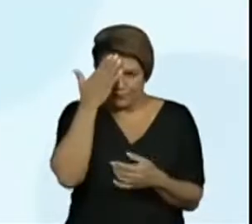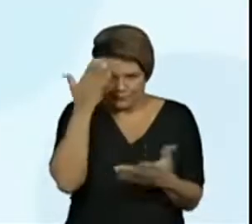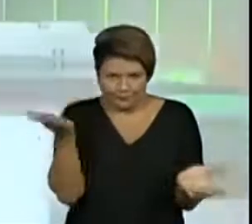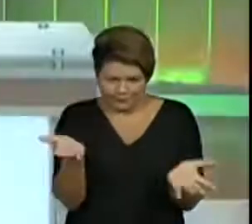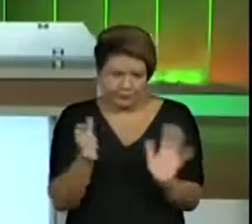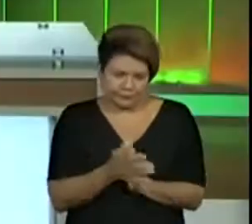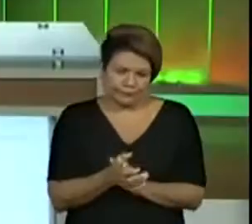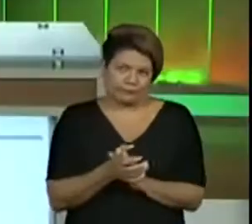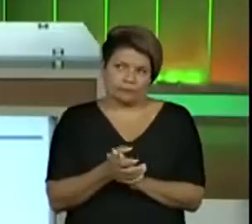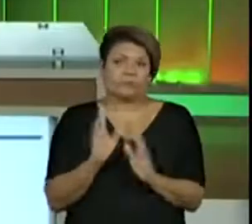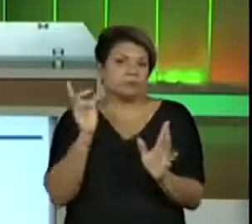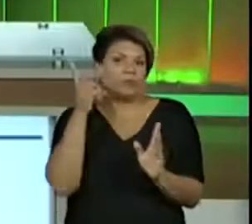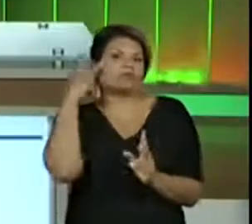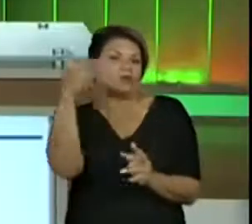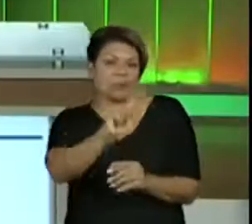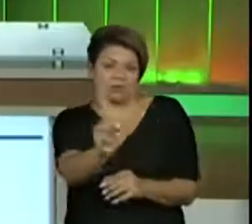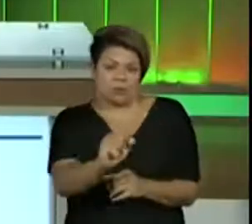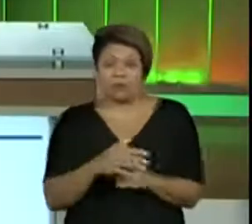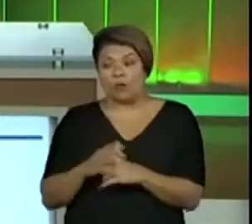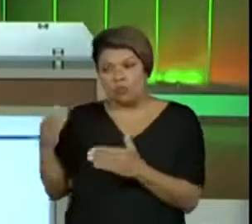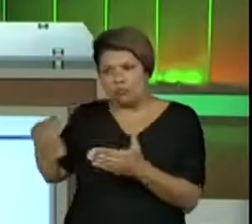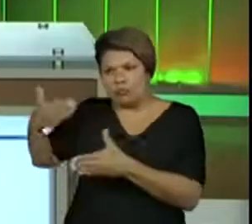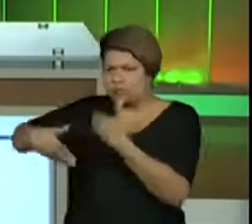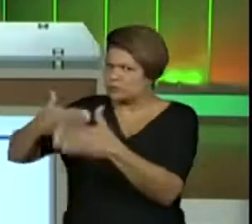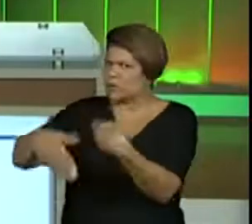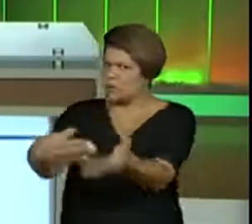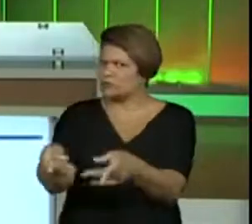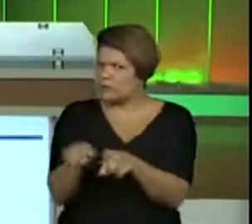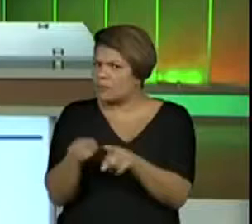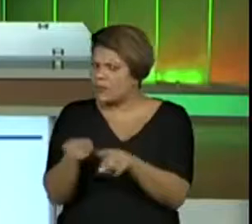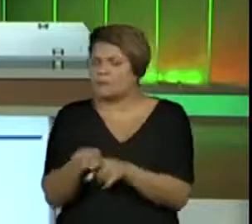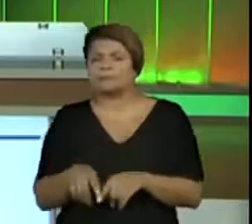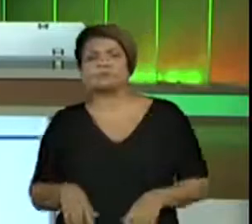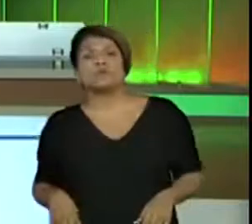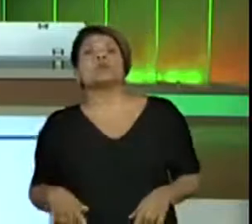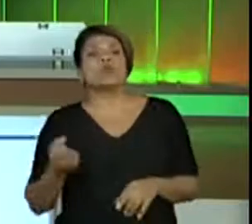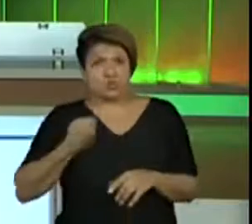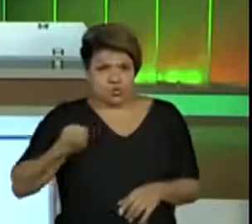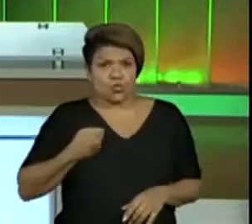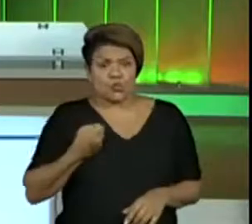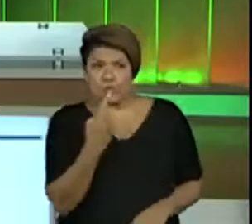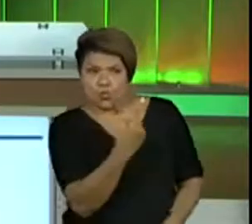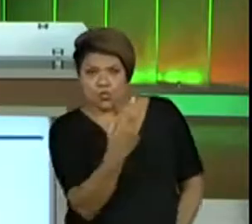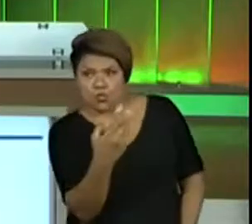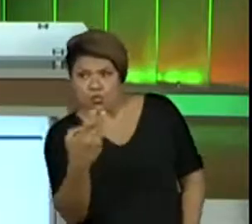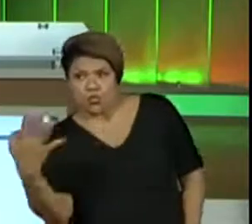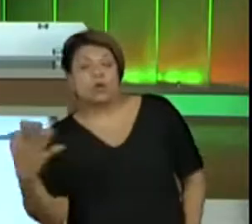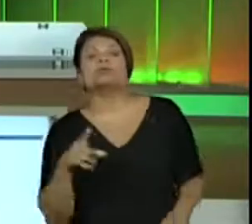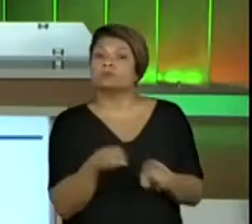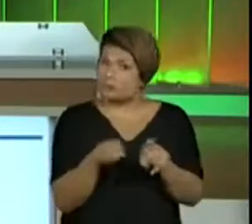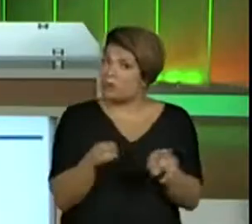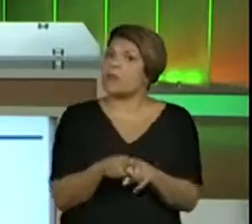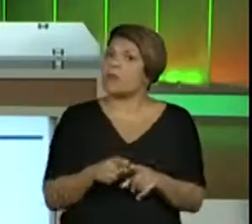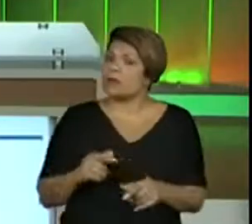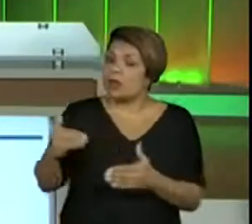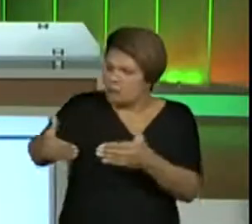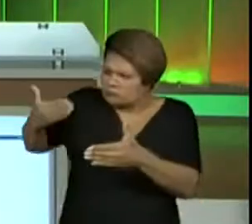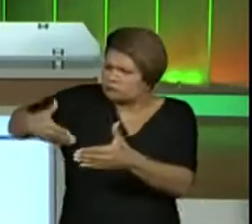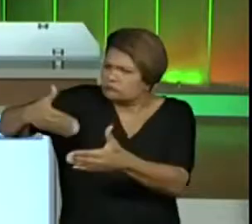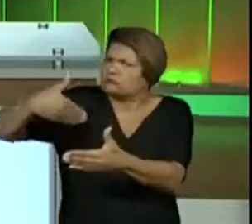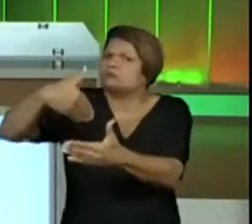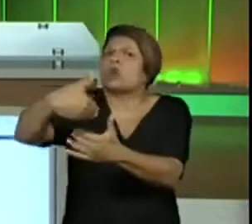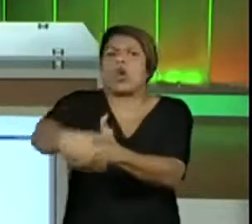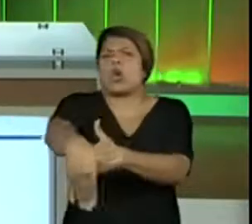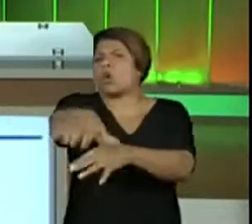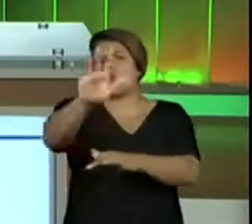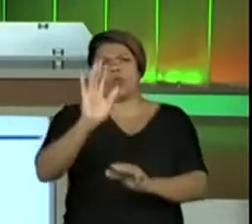um resultado de um longo processo, os números e a contagem também são resultado de um longo processo